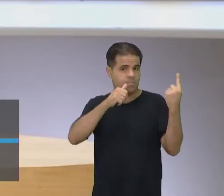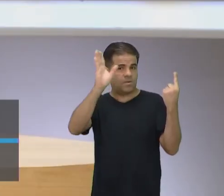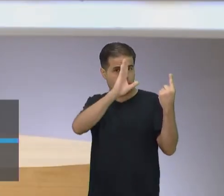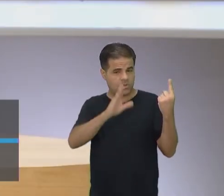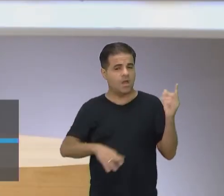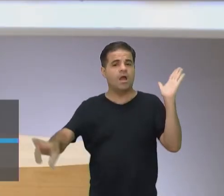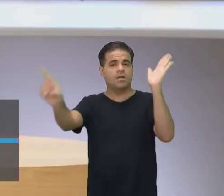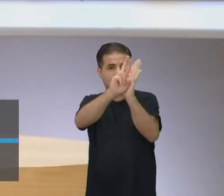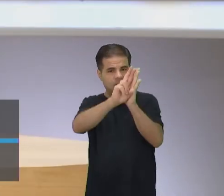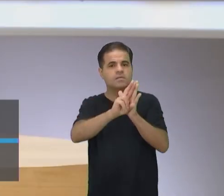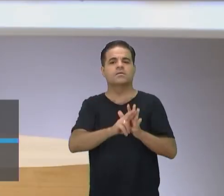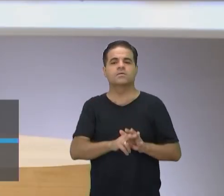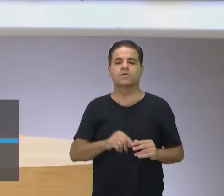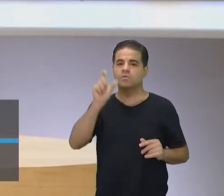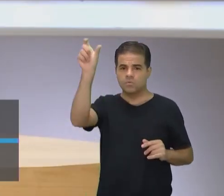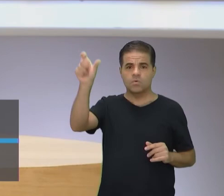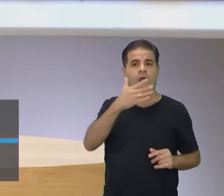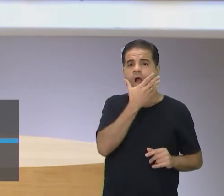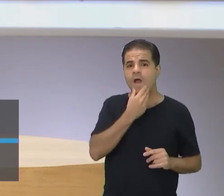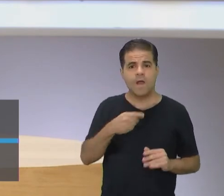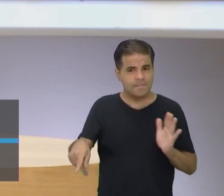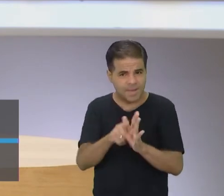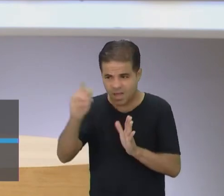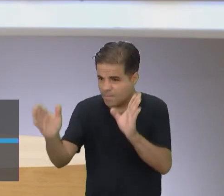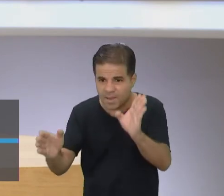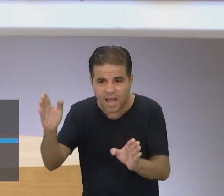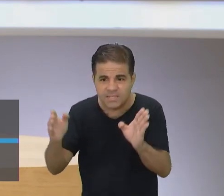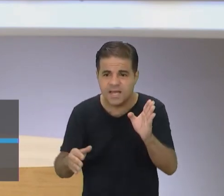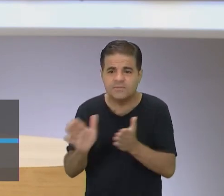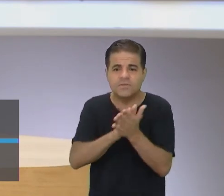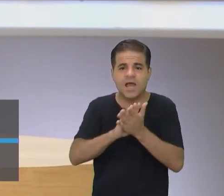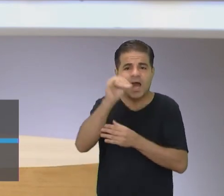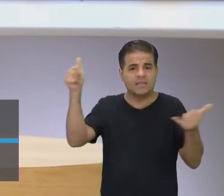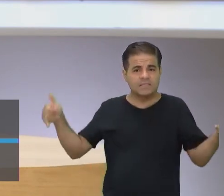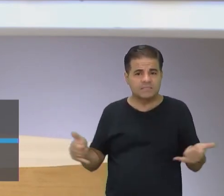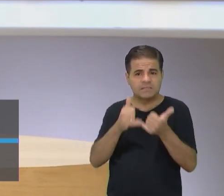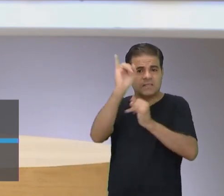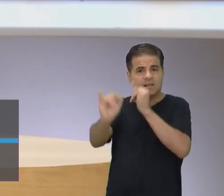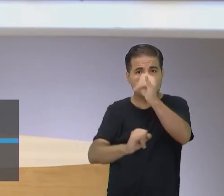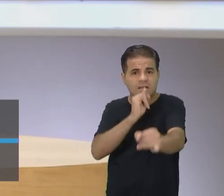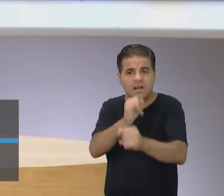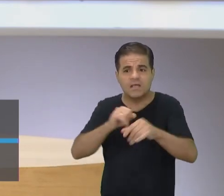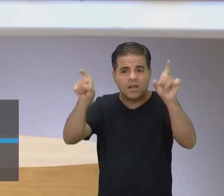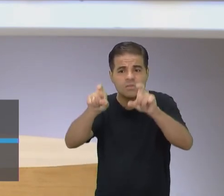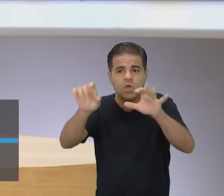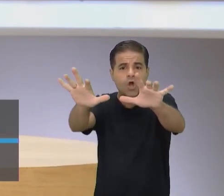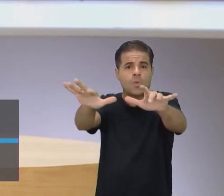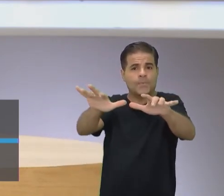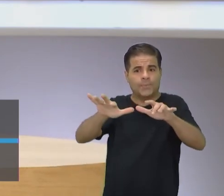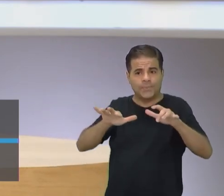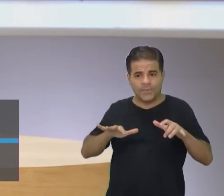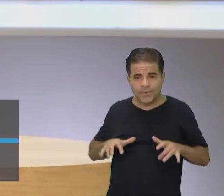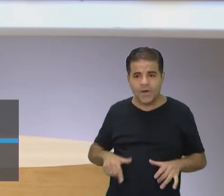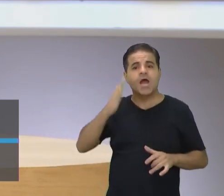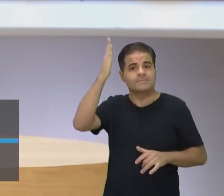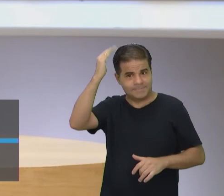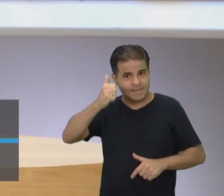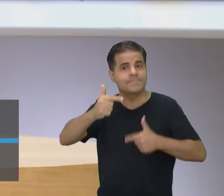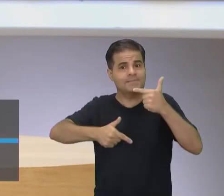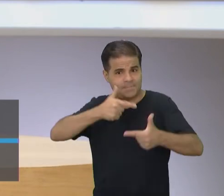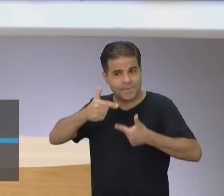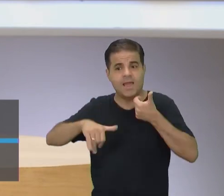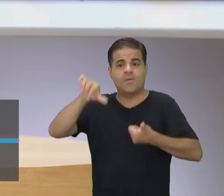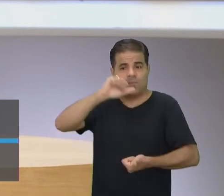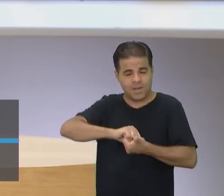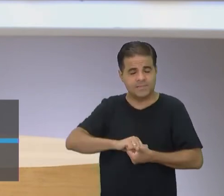super representou e um cara que nem era dessa época da internet, do computador, mas sabia trabalhar com qualidade.